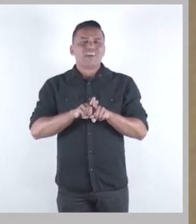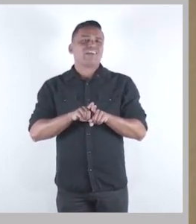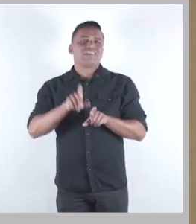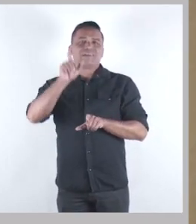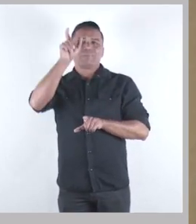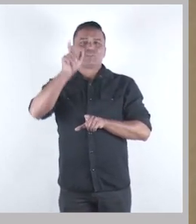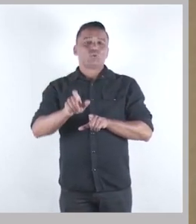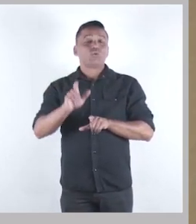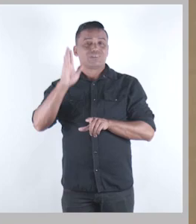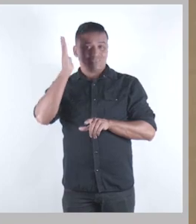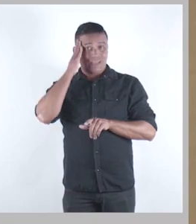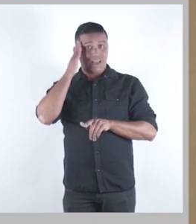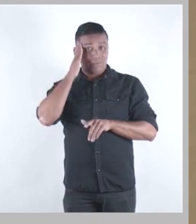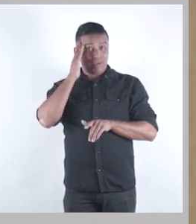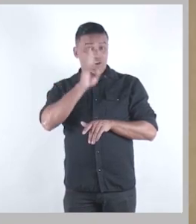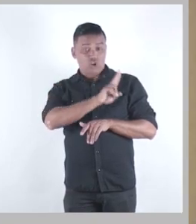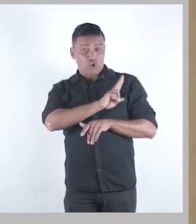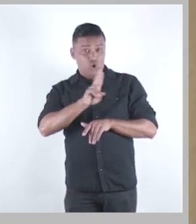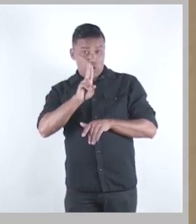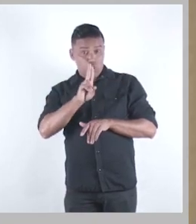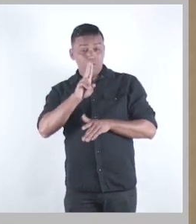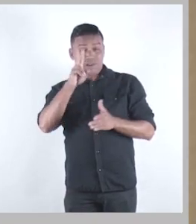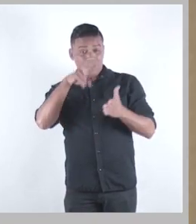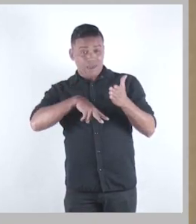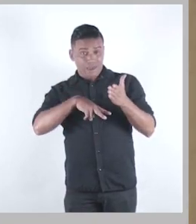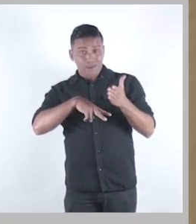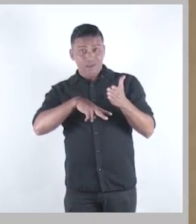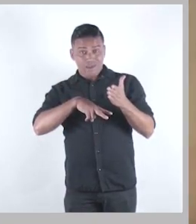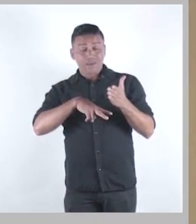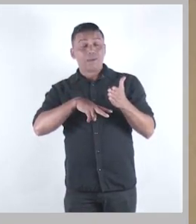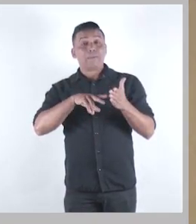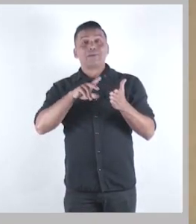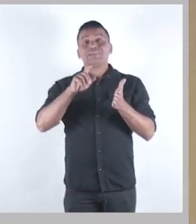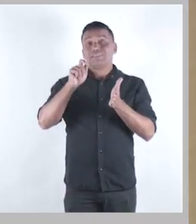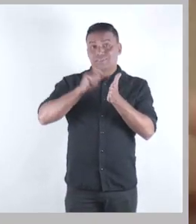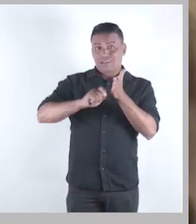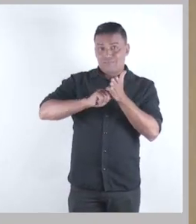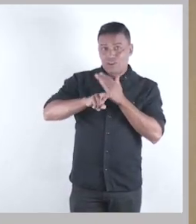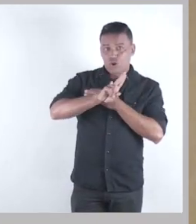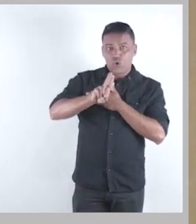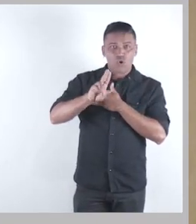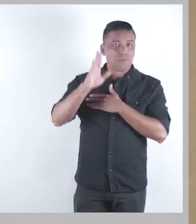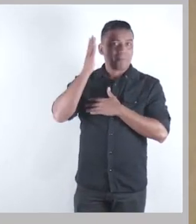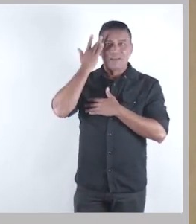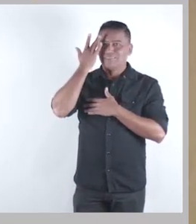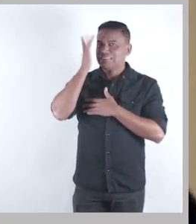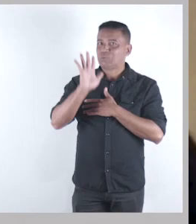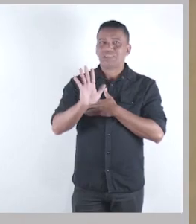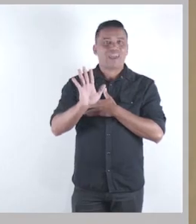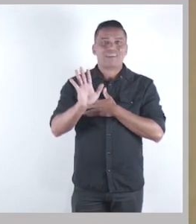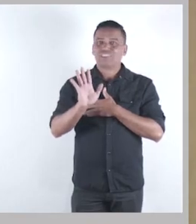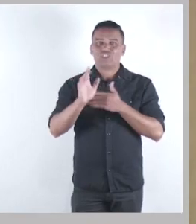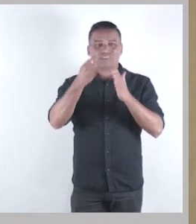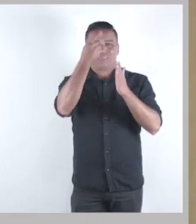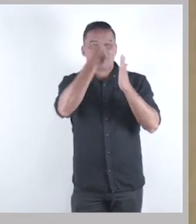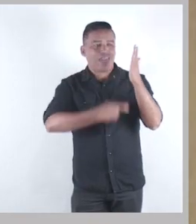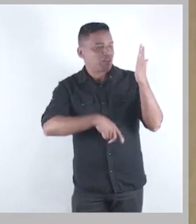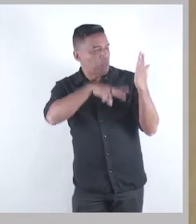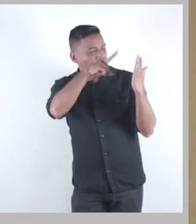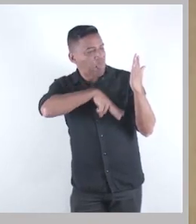que sabe ler o seu nome, sabe escrever o seu nome, mas não mergulha propriamente nos livros. E ele também,